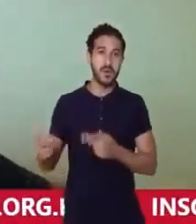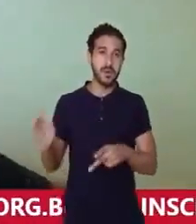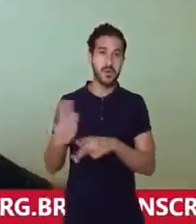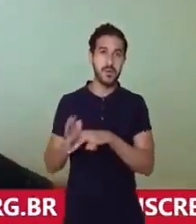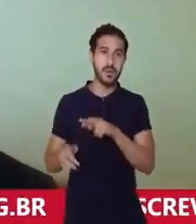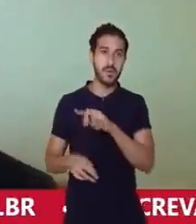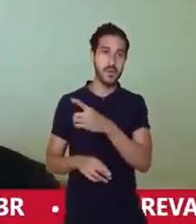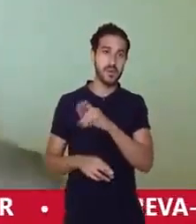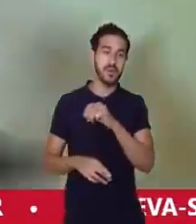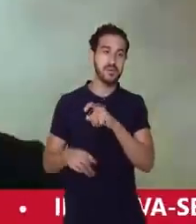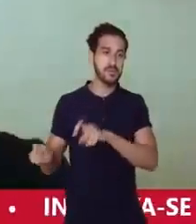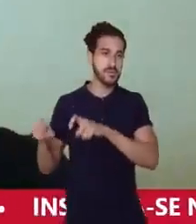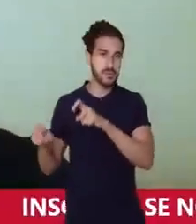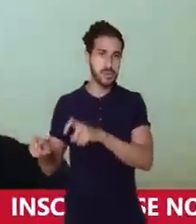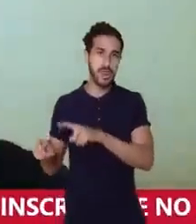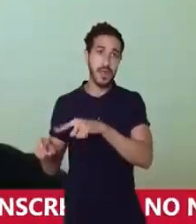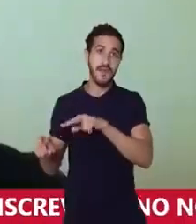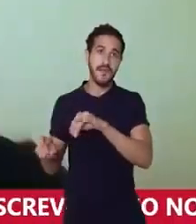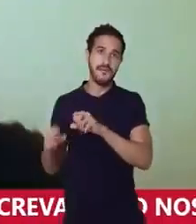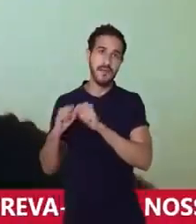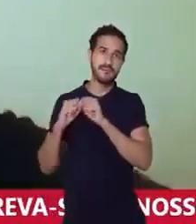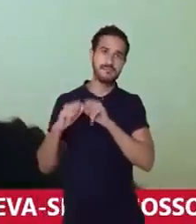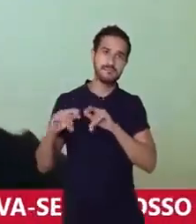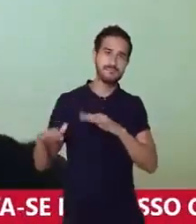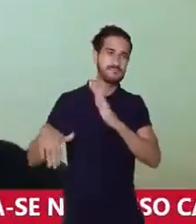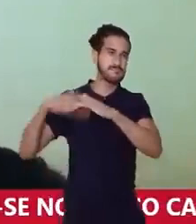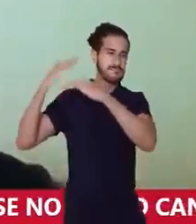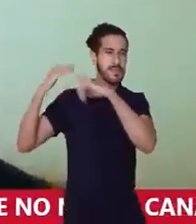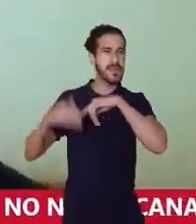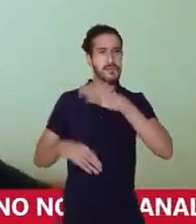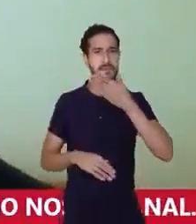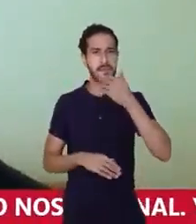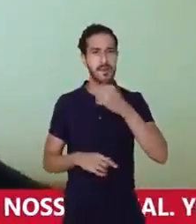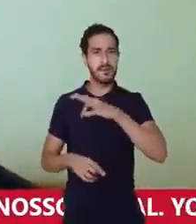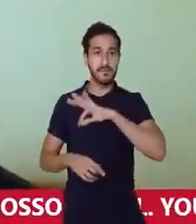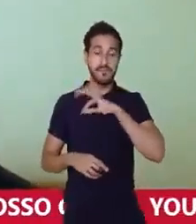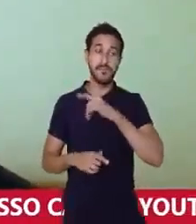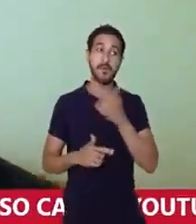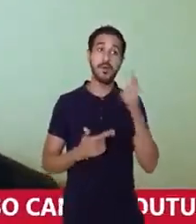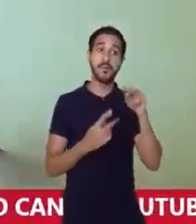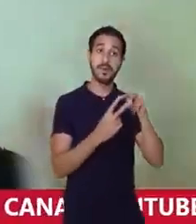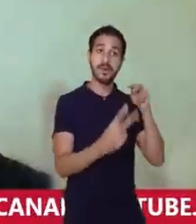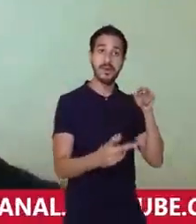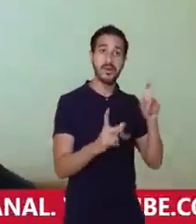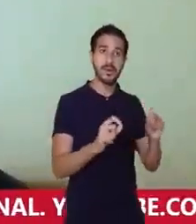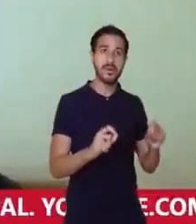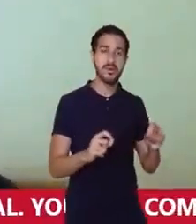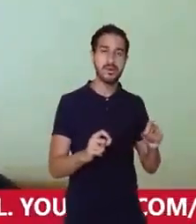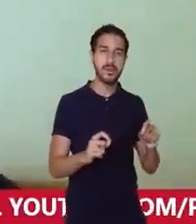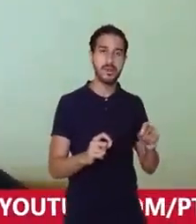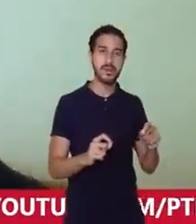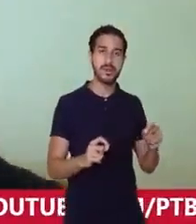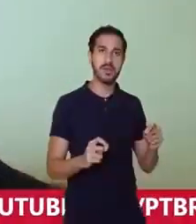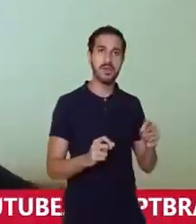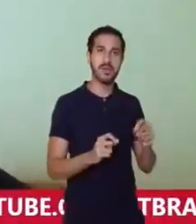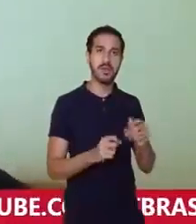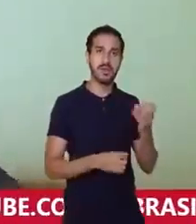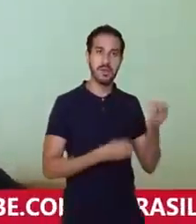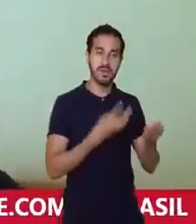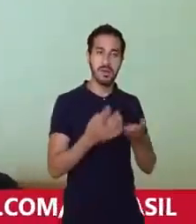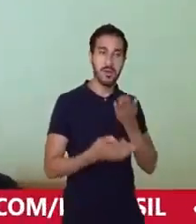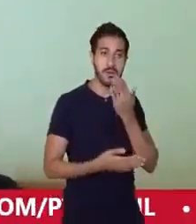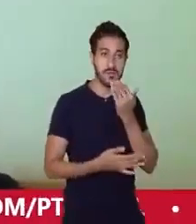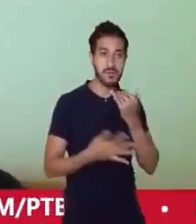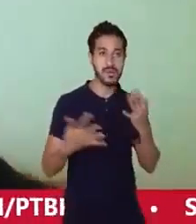do produtor rural, ele vai se desenvolver, ele vai ter melhor renda. E, de outro lado, ela produz alimentos